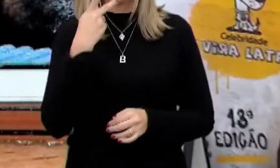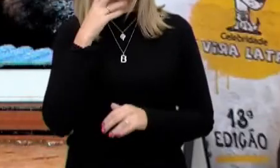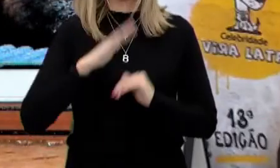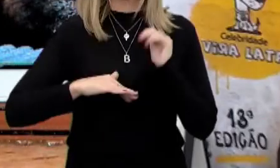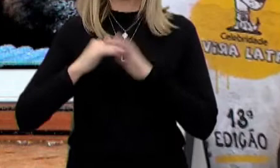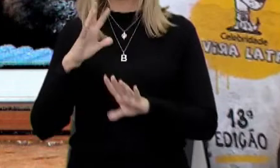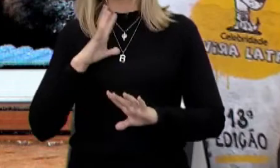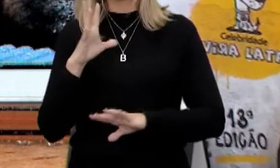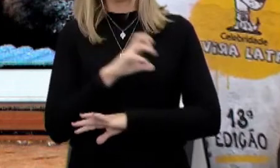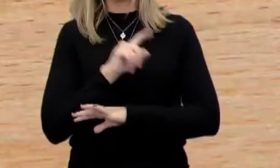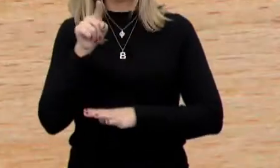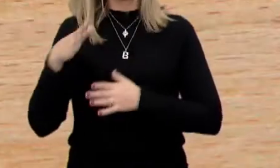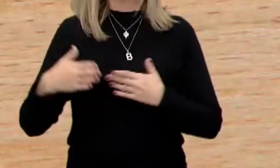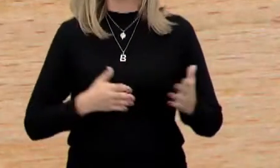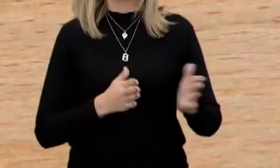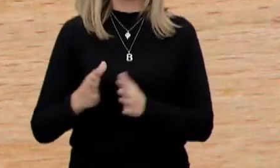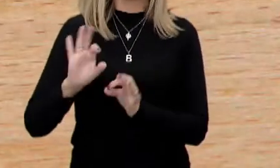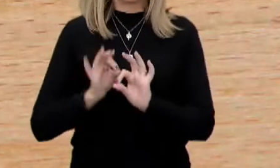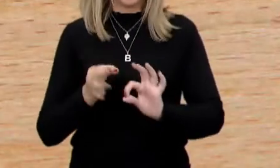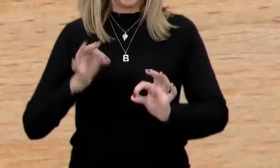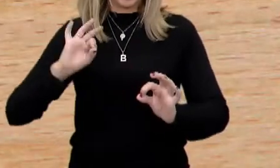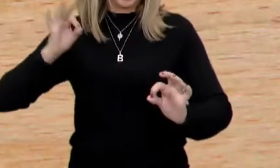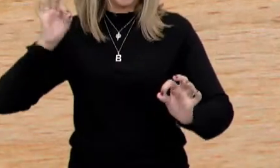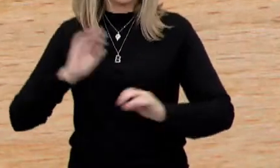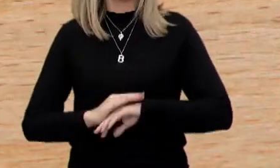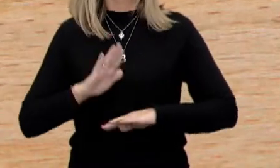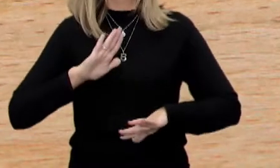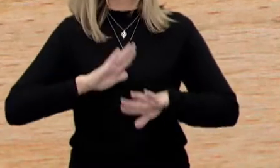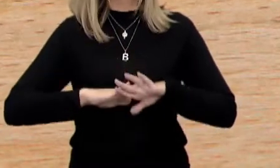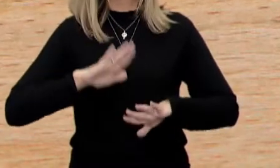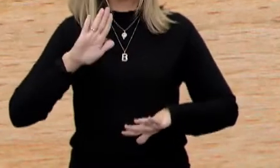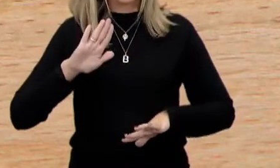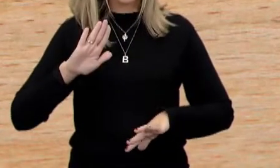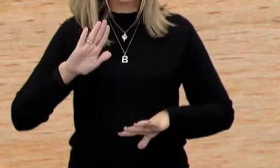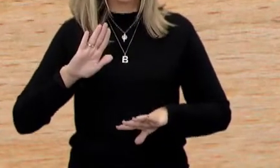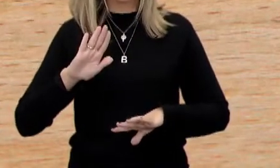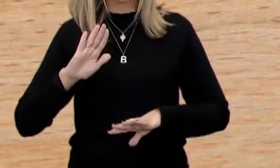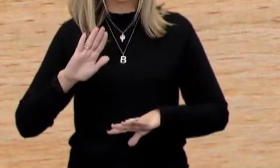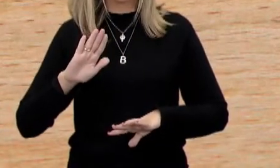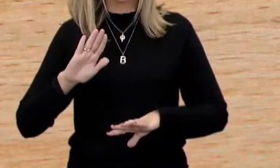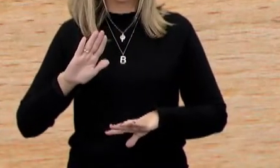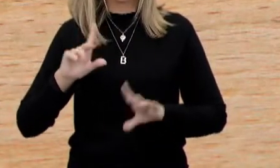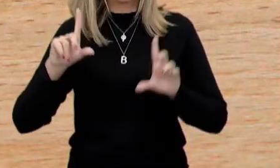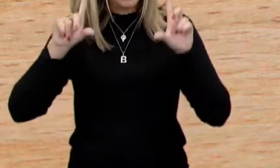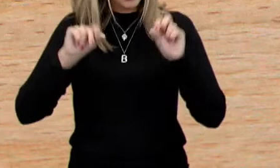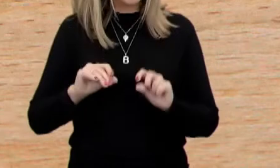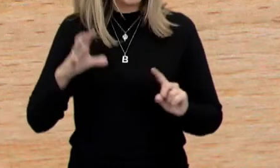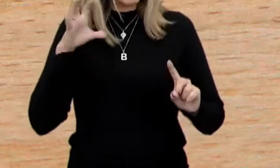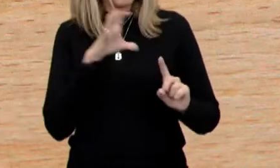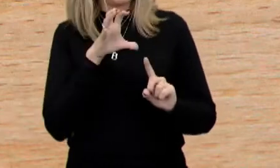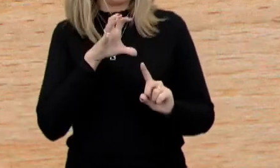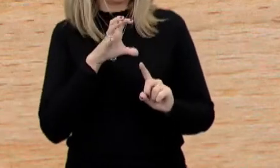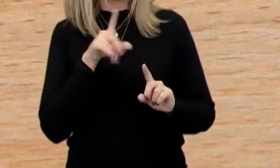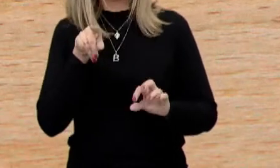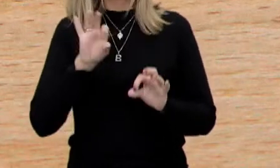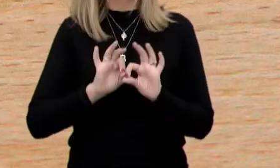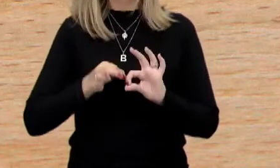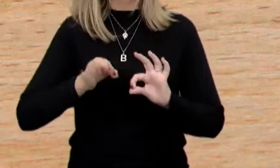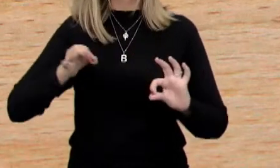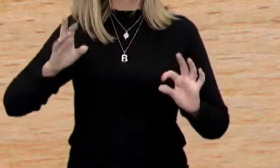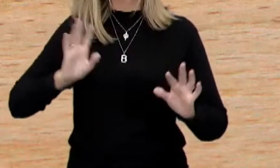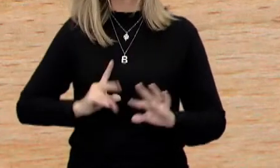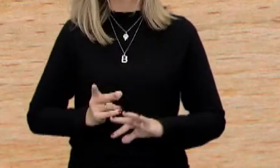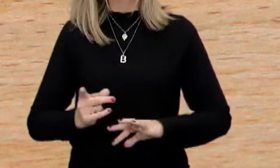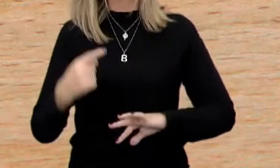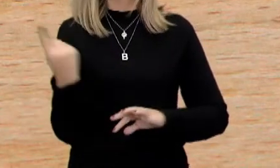amor. É um caminho mais longo, é um caminho menos impactante, mas é um caminho mais consistente